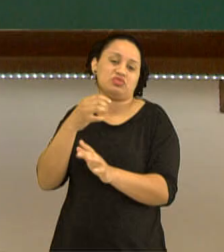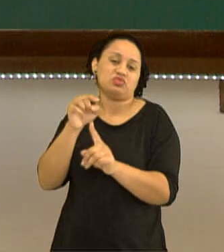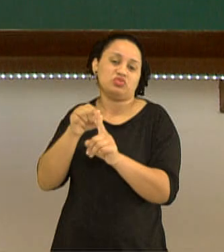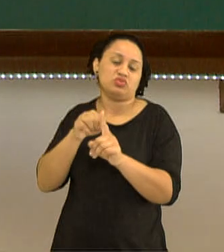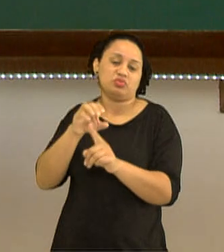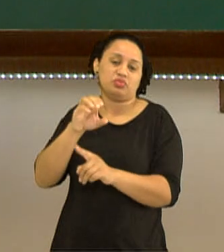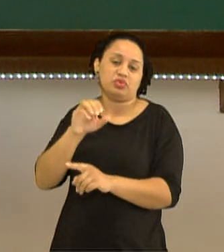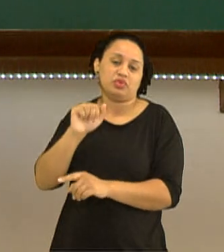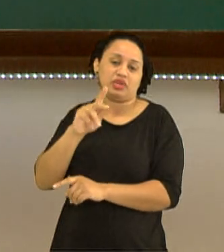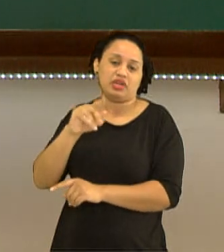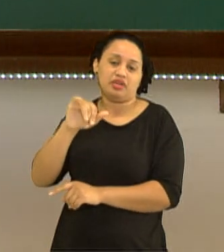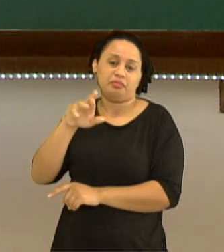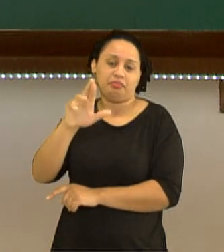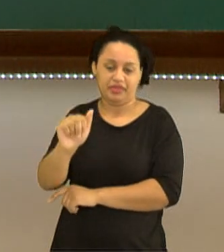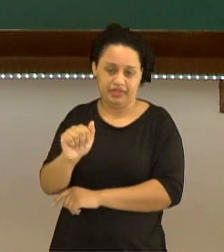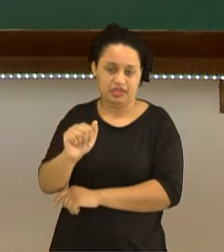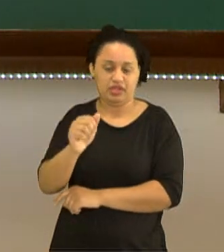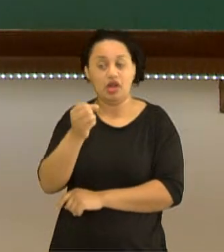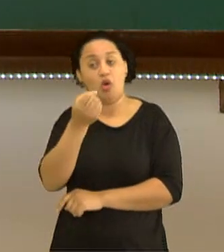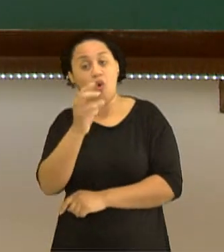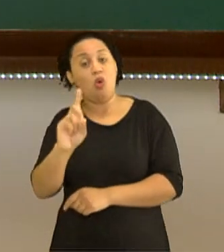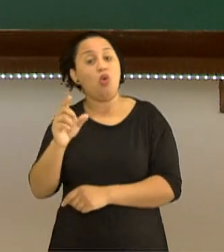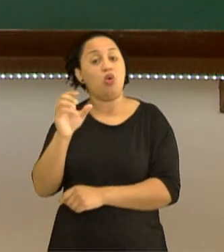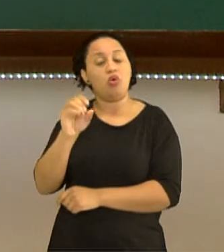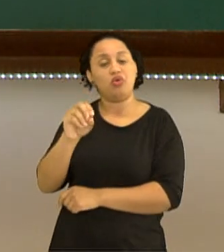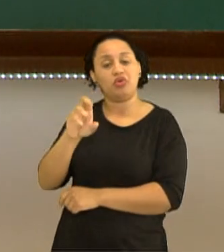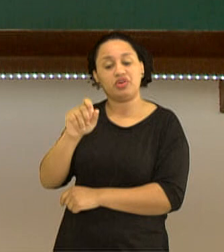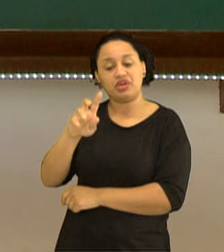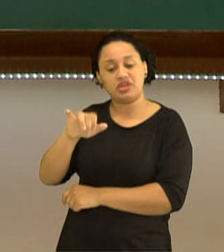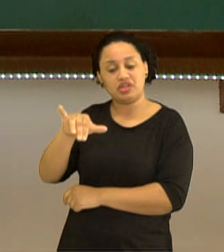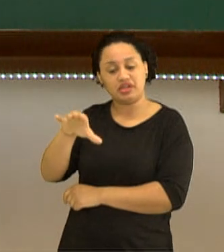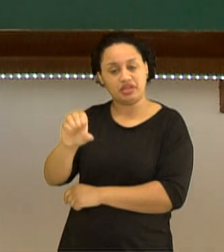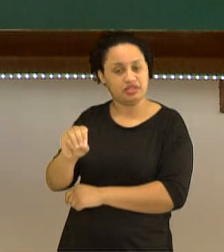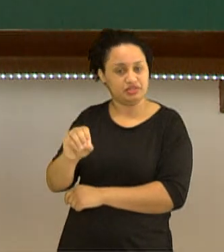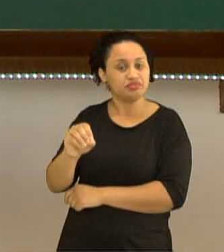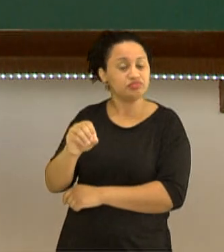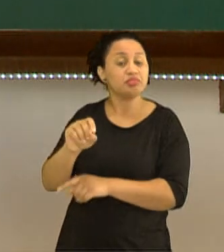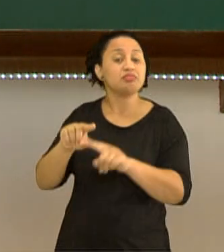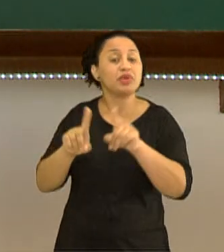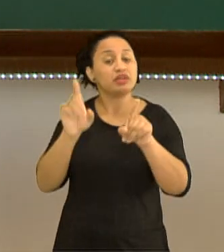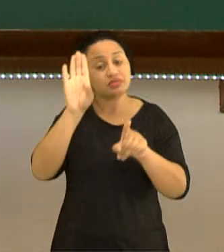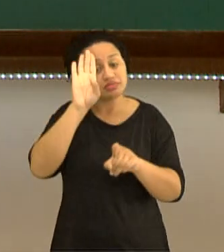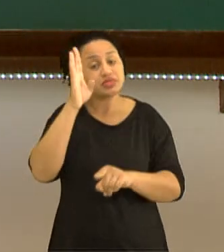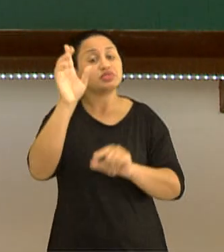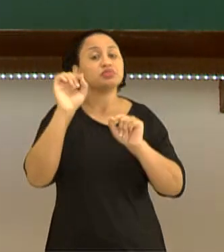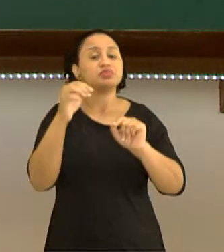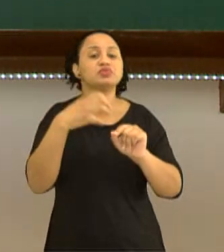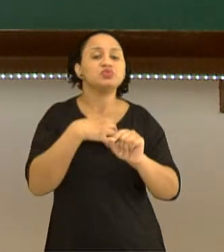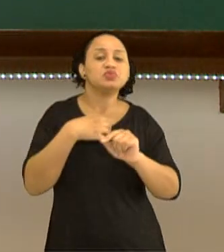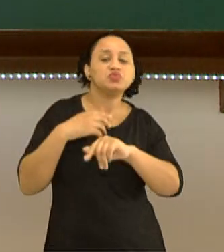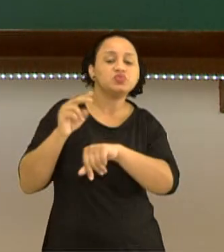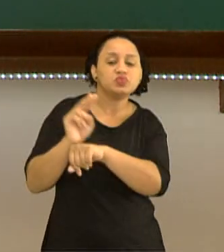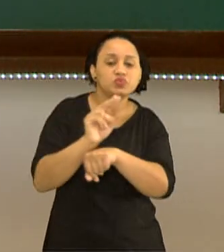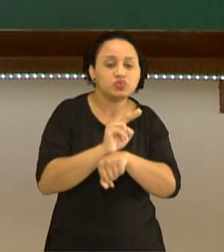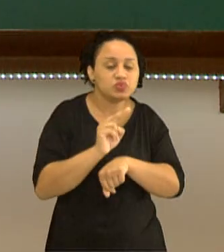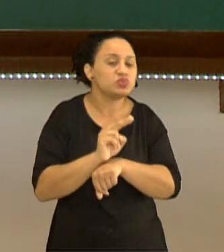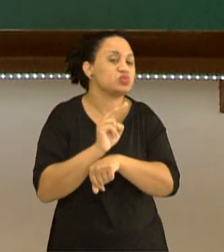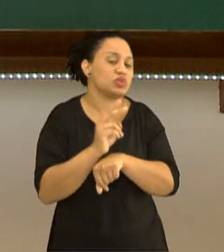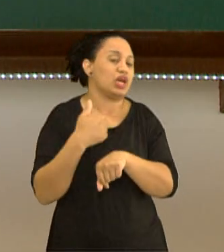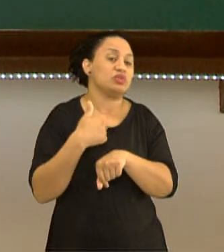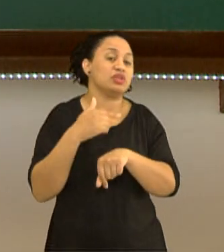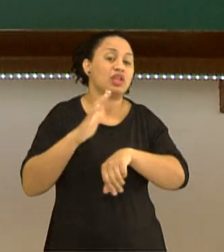em orgânico, tem tanta química, mas principalmente uma forma humana do abate, para que não